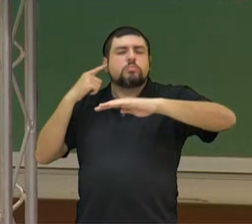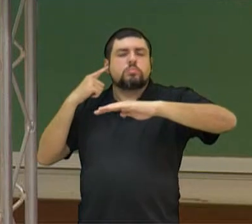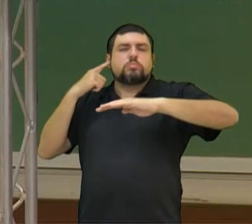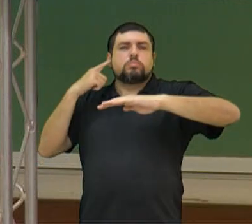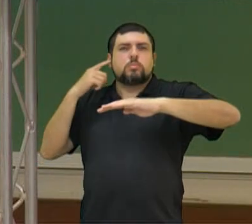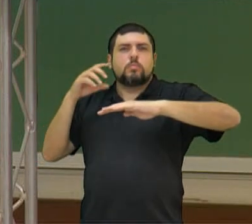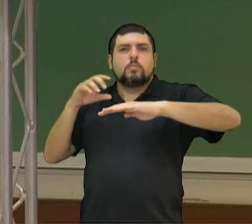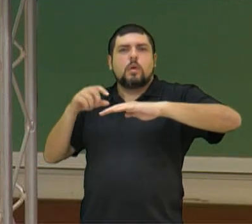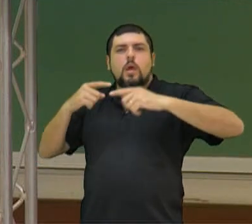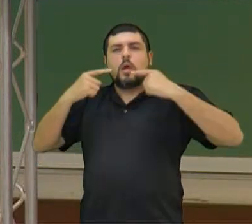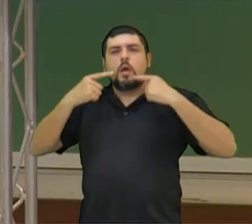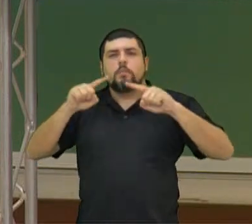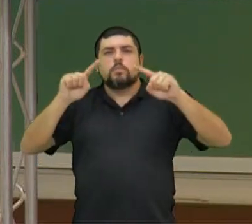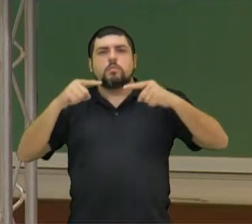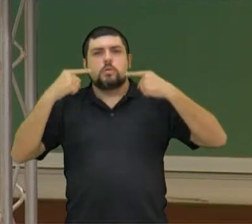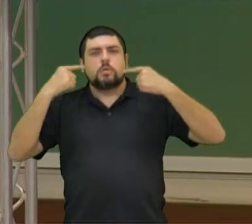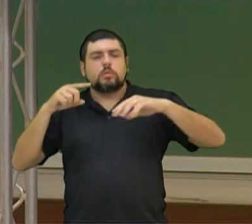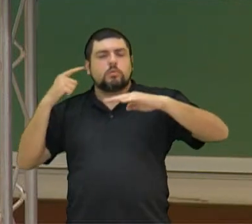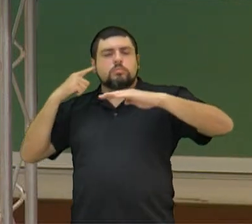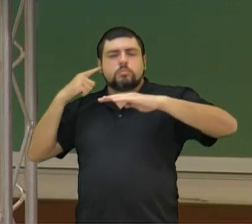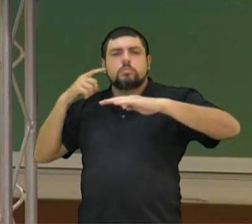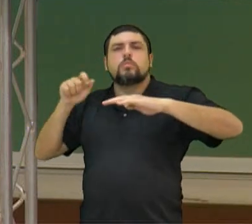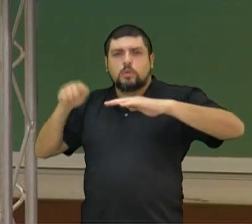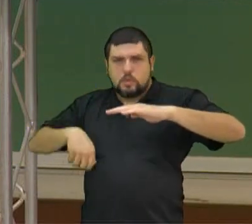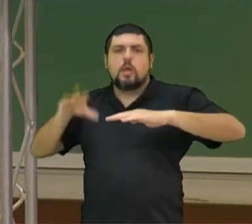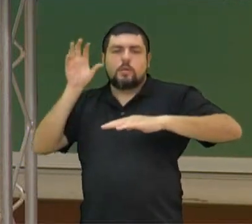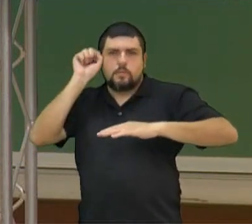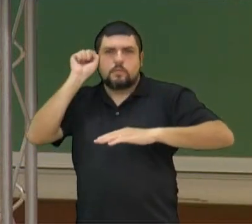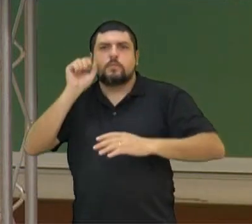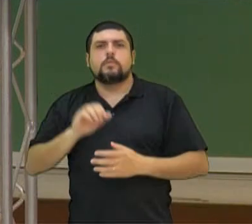música para poder acompanhar a música, certo?